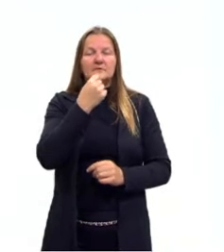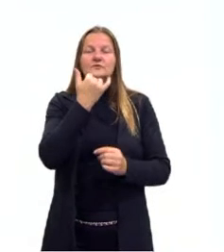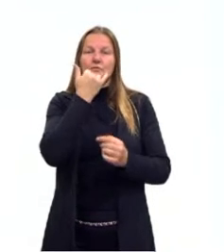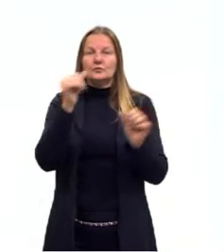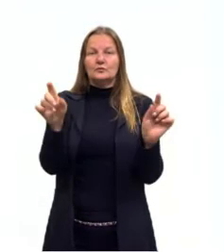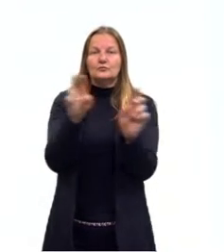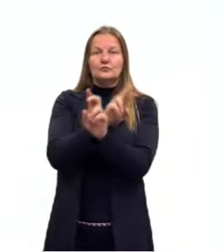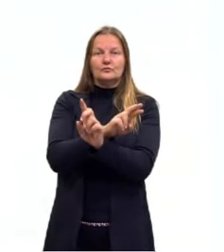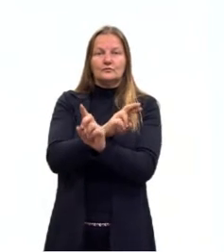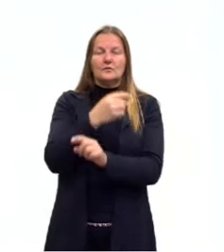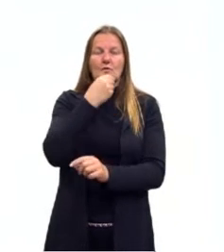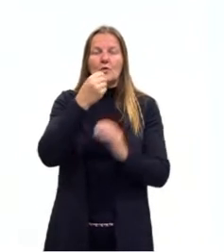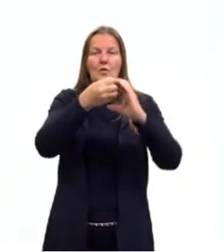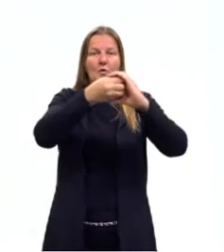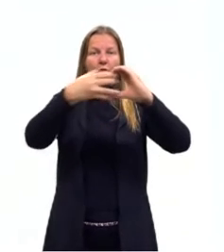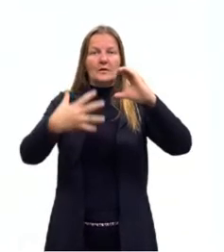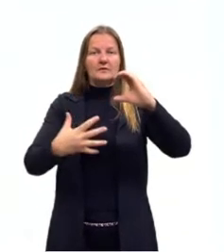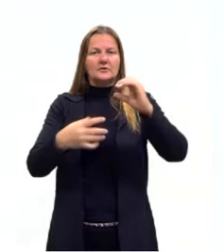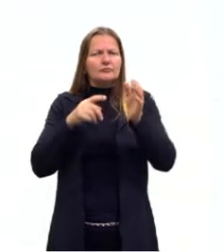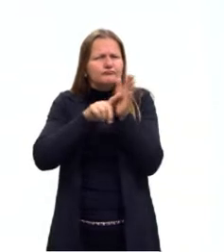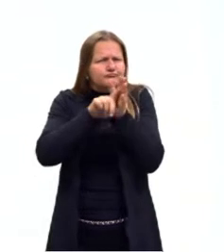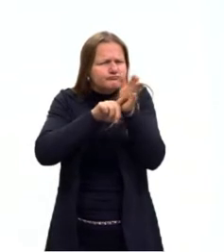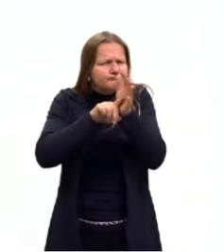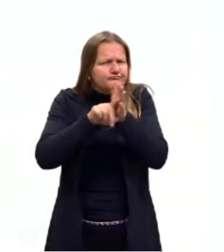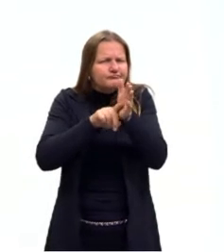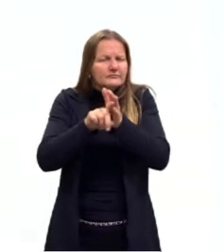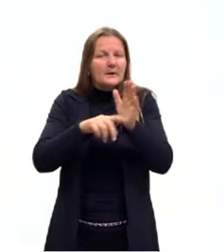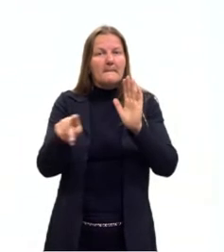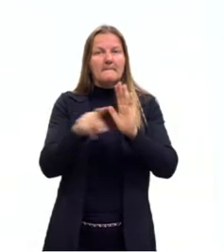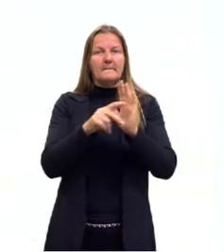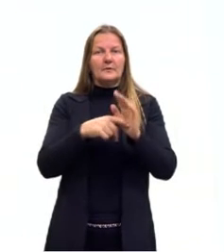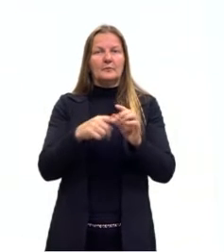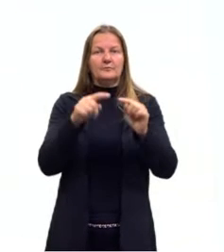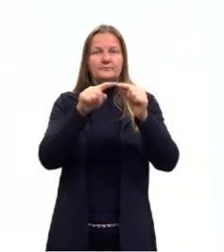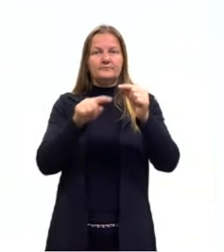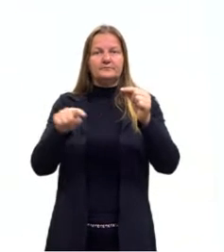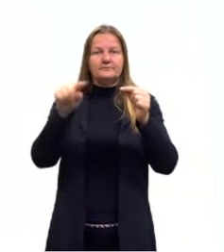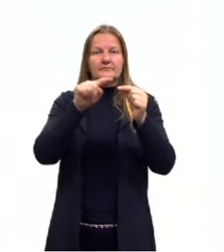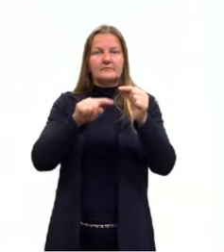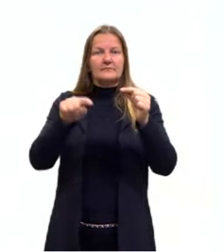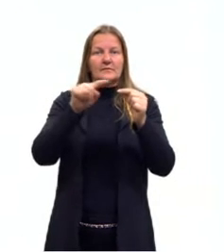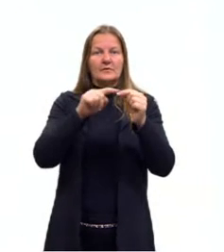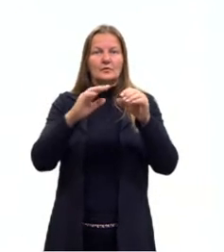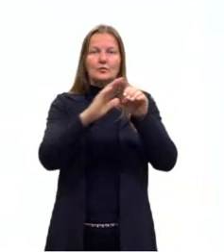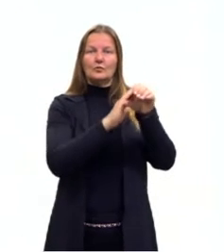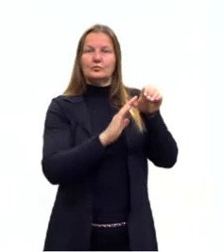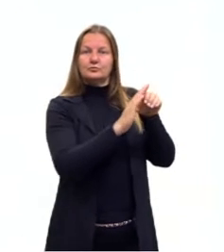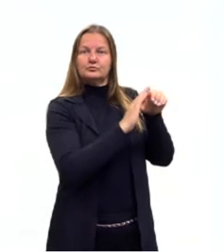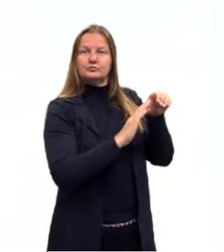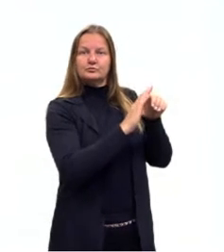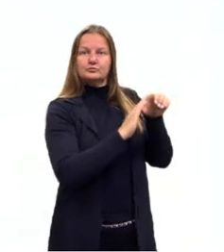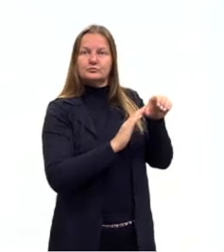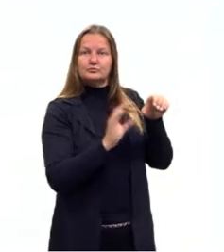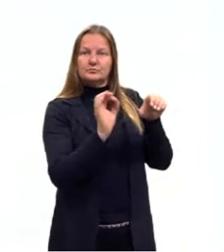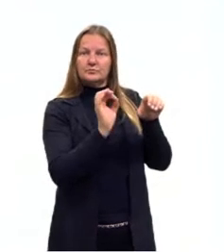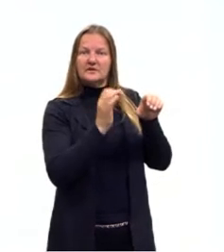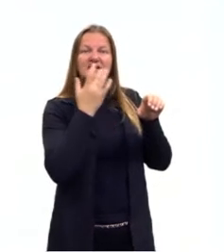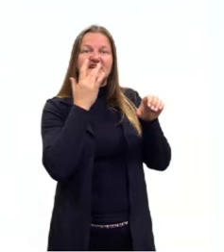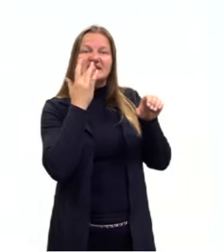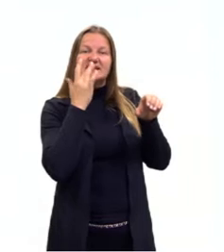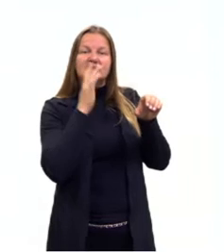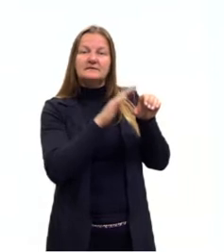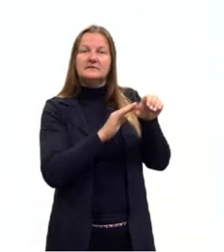caráter o característica de estudo o círculo vazado né em